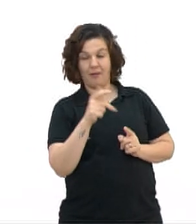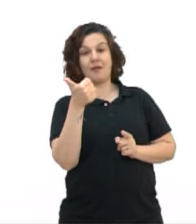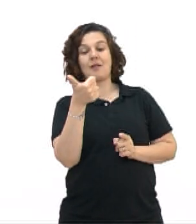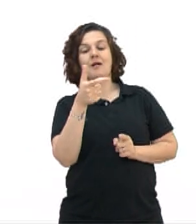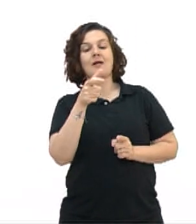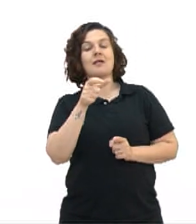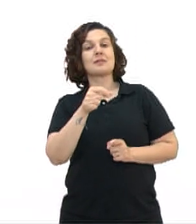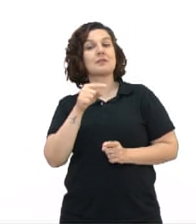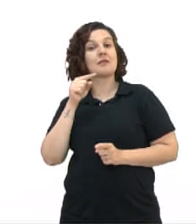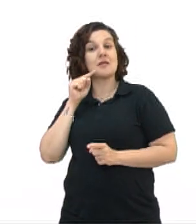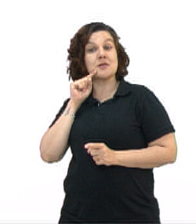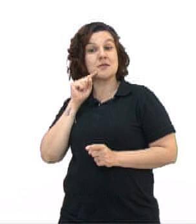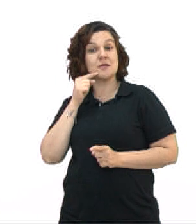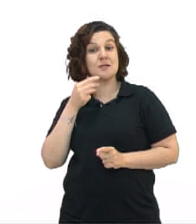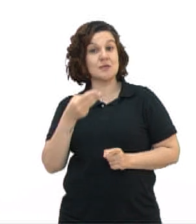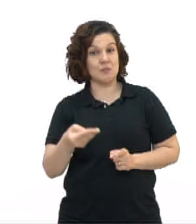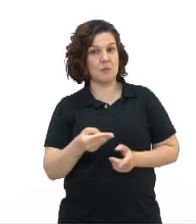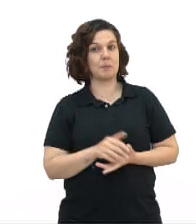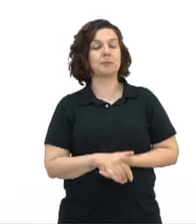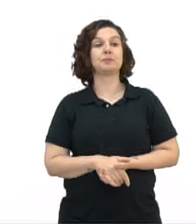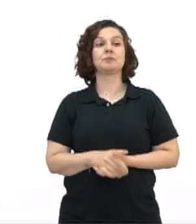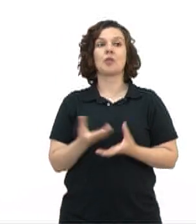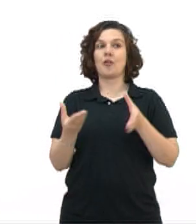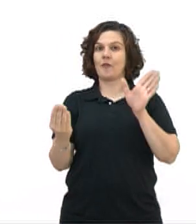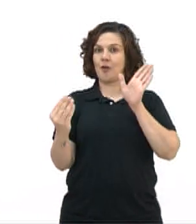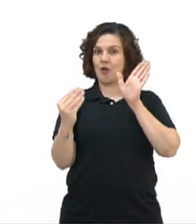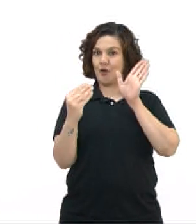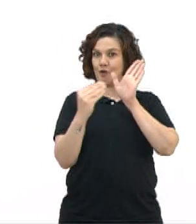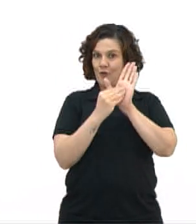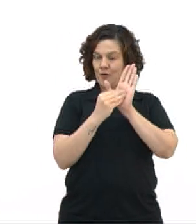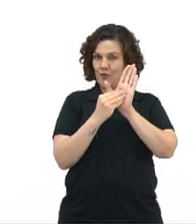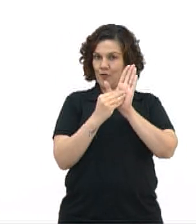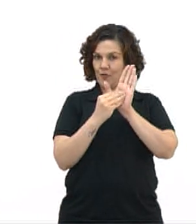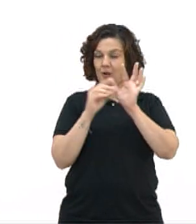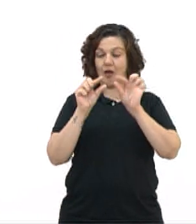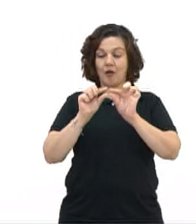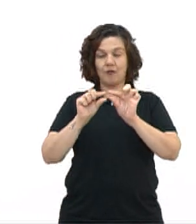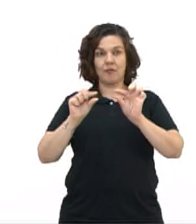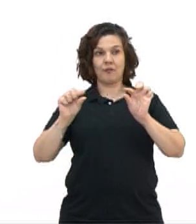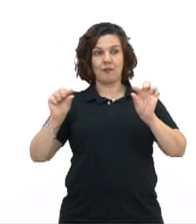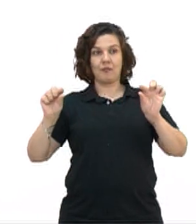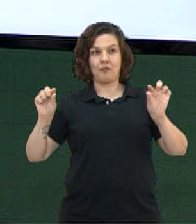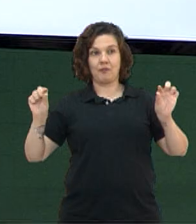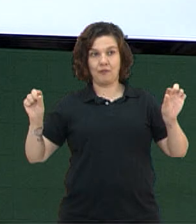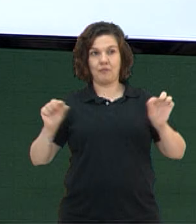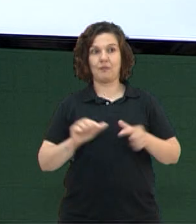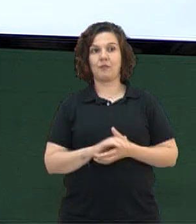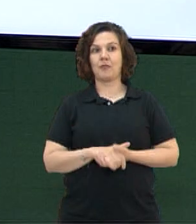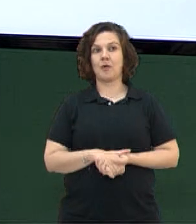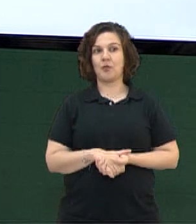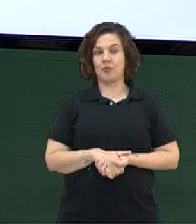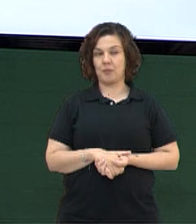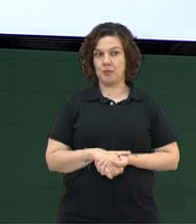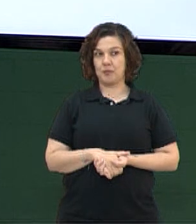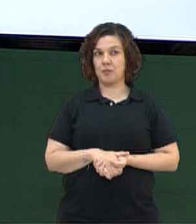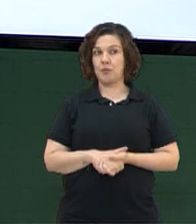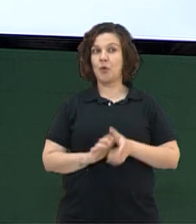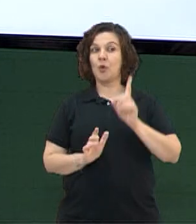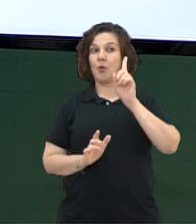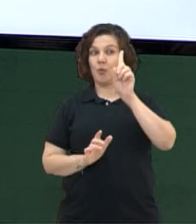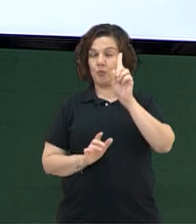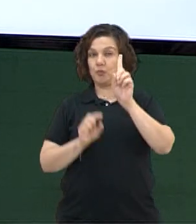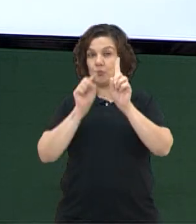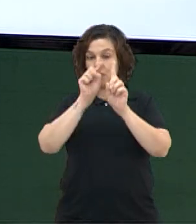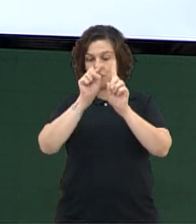que, quando você vai introduzir na fórmula este valor, o número 1 e os dois pontos eles